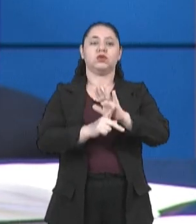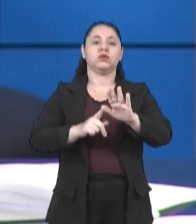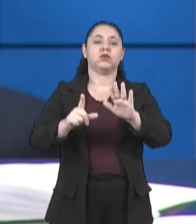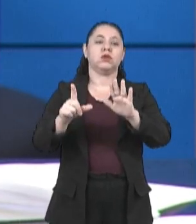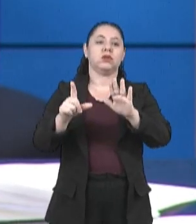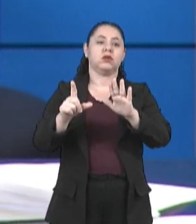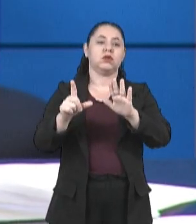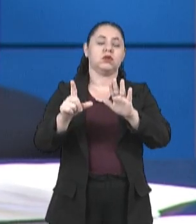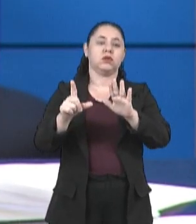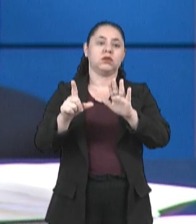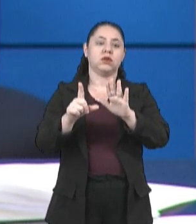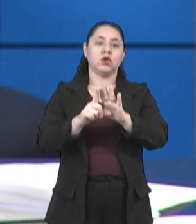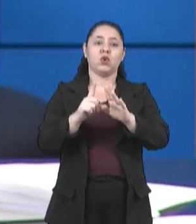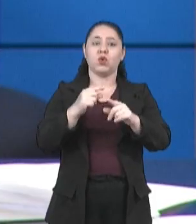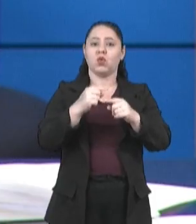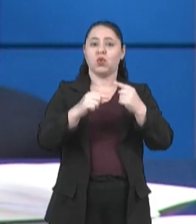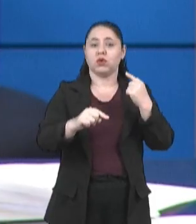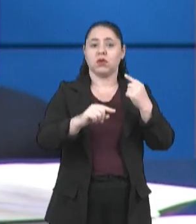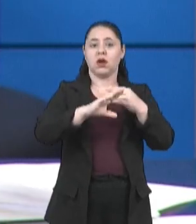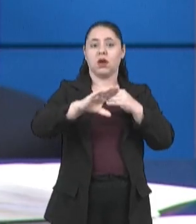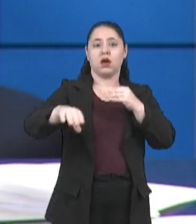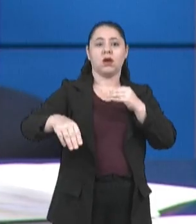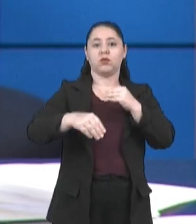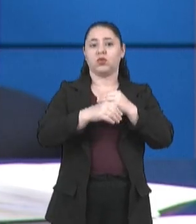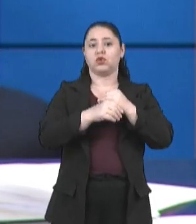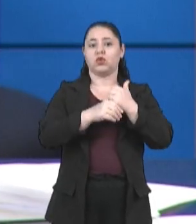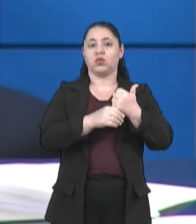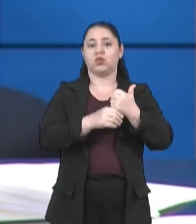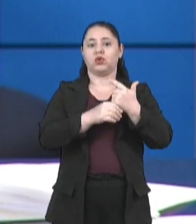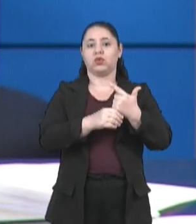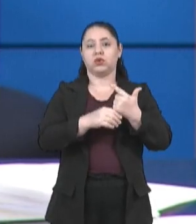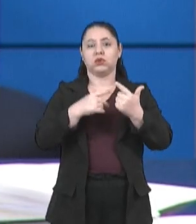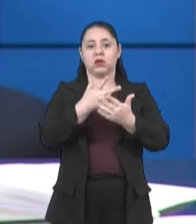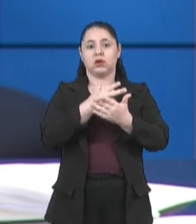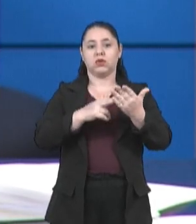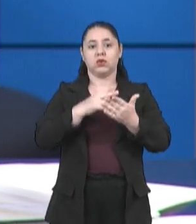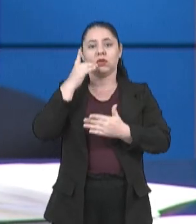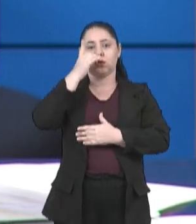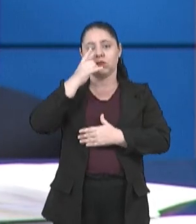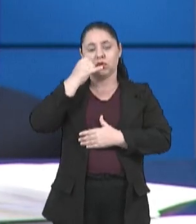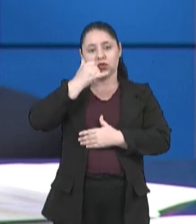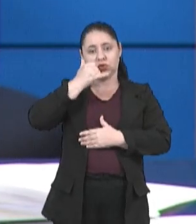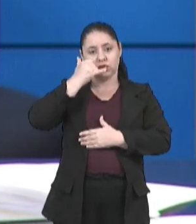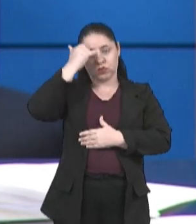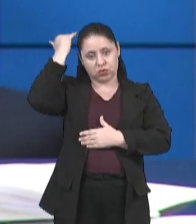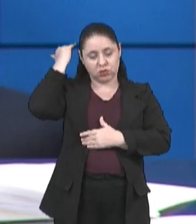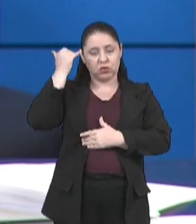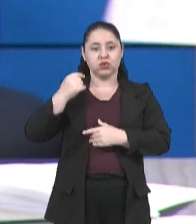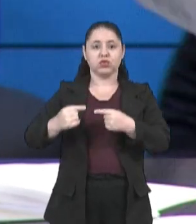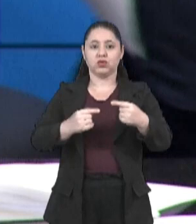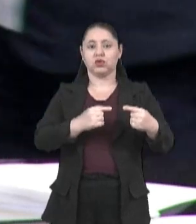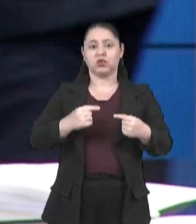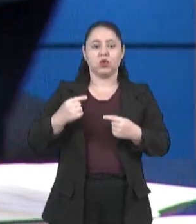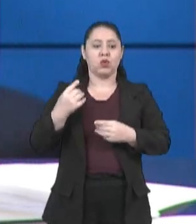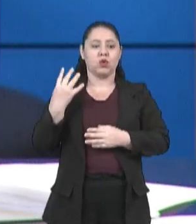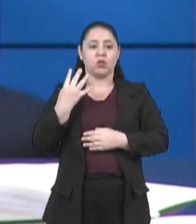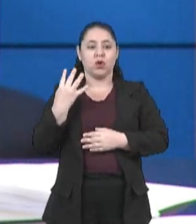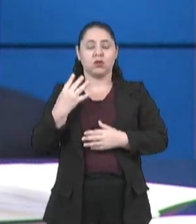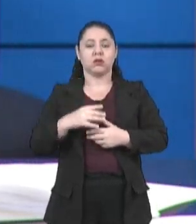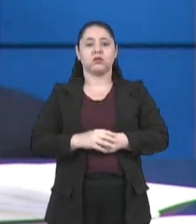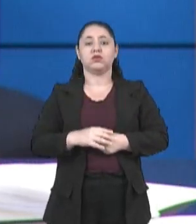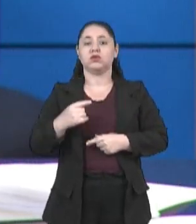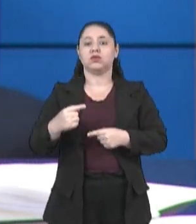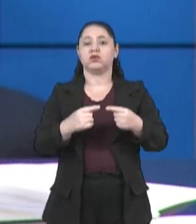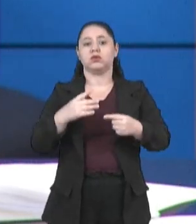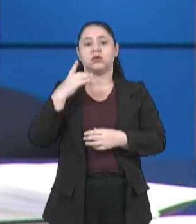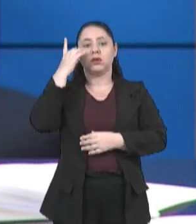Projeto, ao contrário com a emenda 1 e emenda 2. Relator, deputado Júnior Mock. Em discussão, item 4.